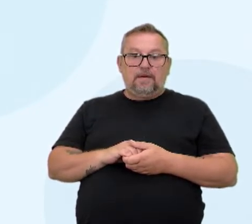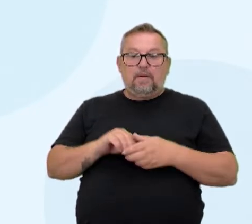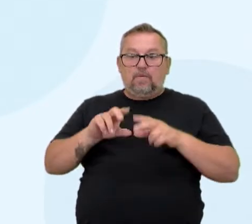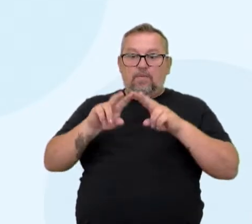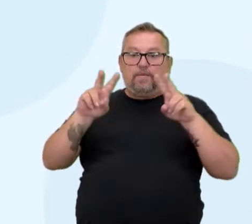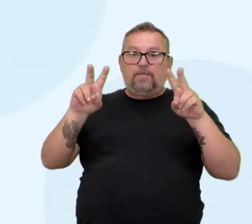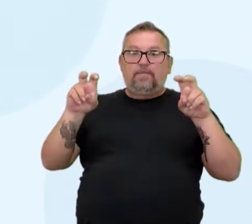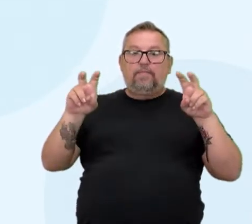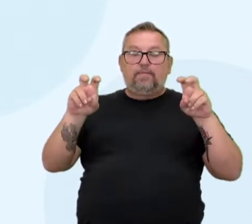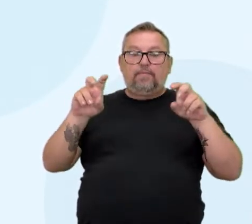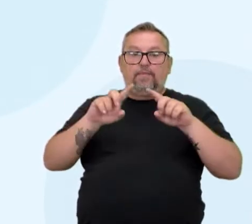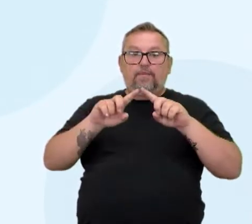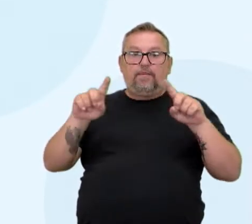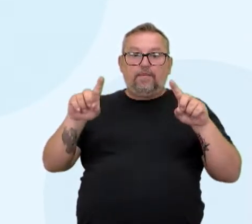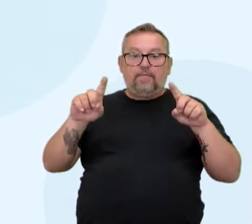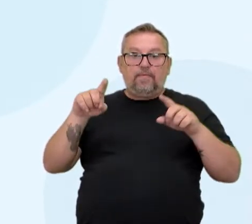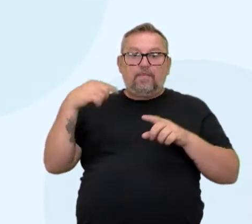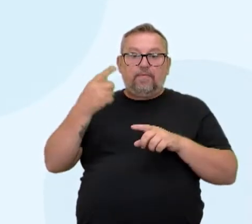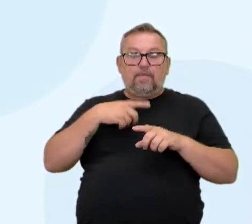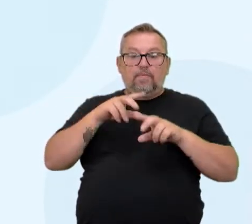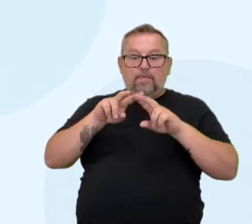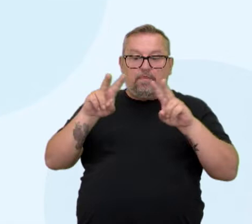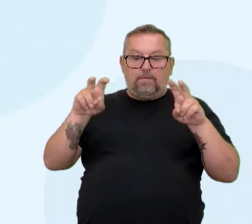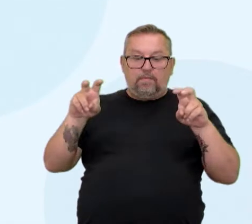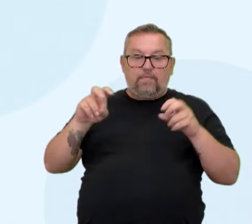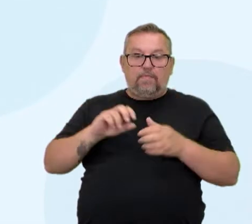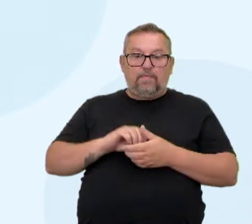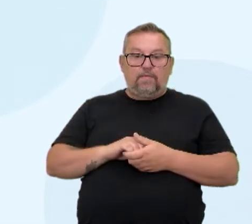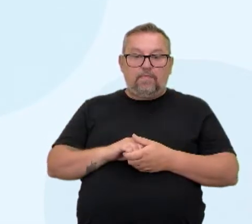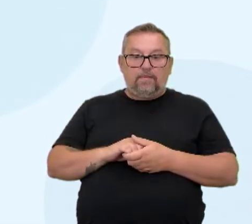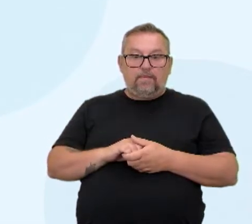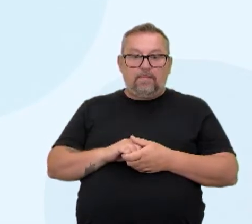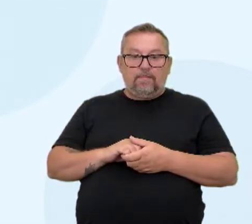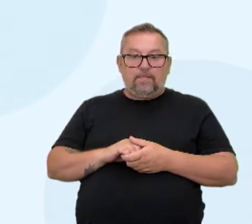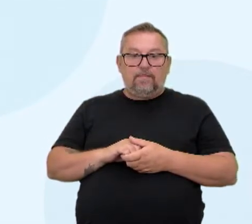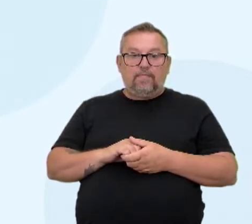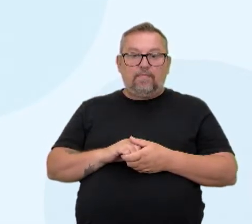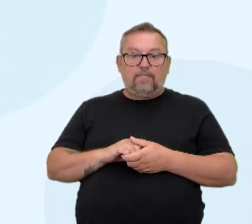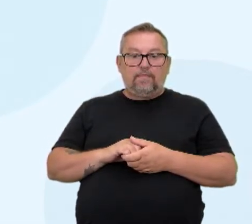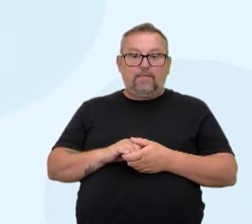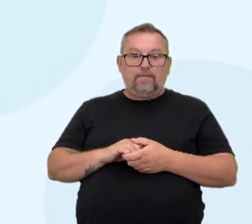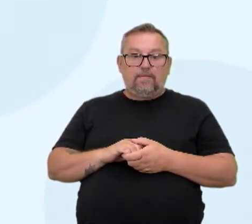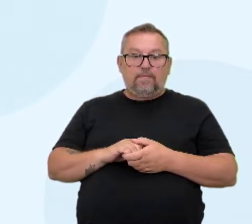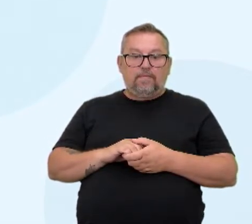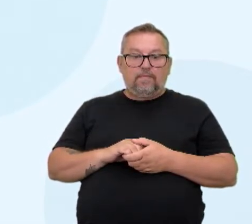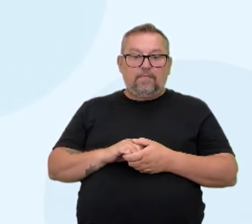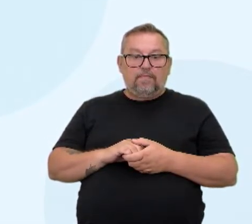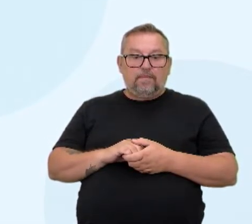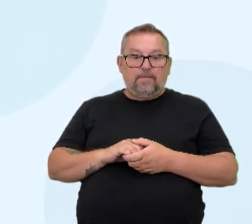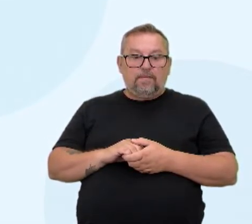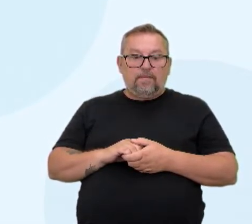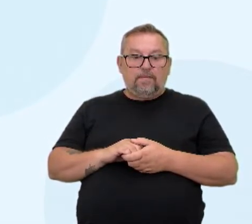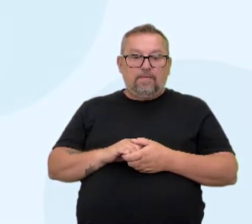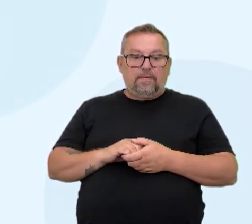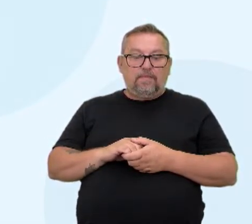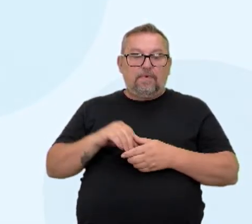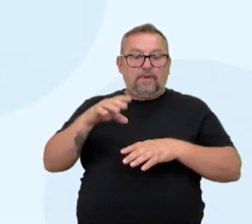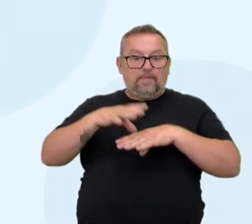né? O nosso tema, não é a ideia, é o tema. É a matemática